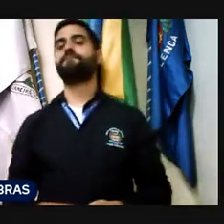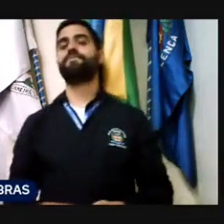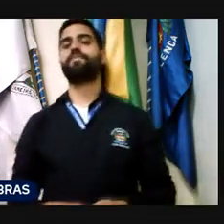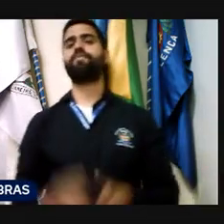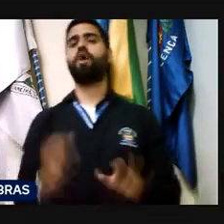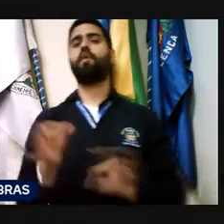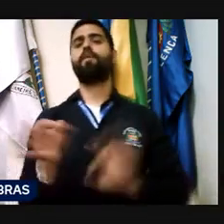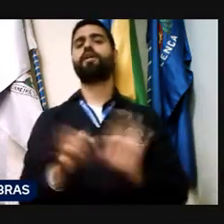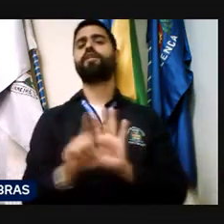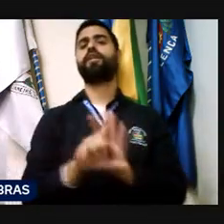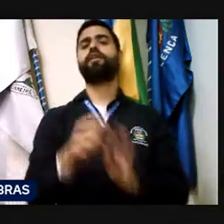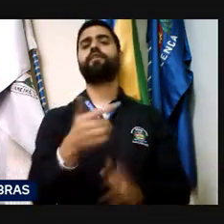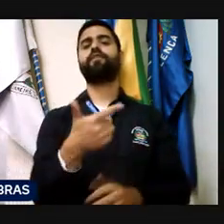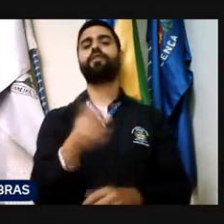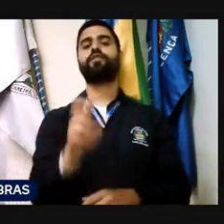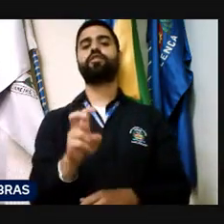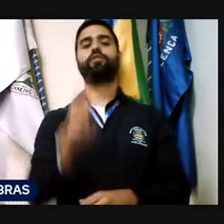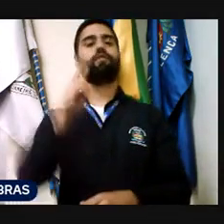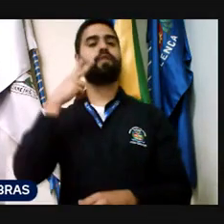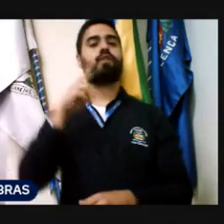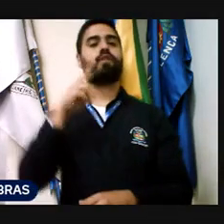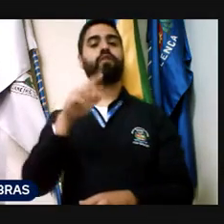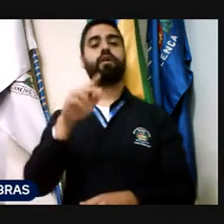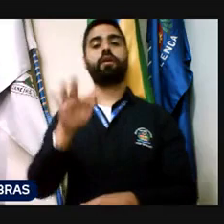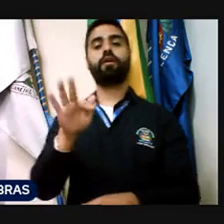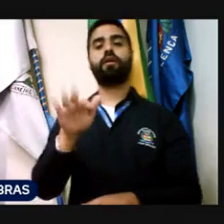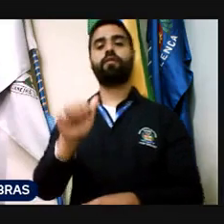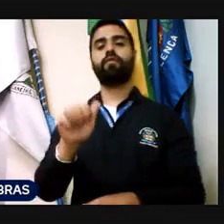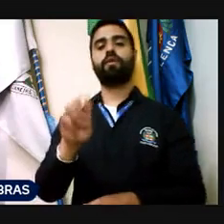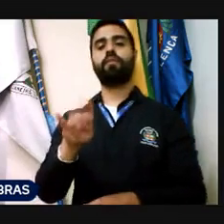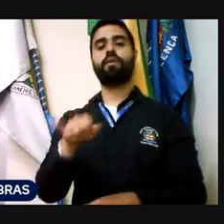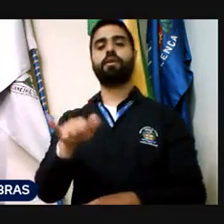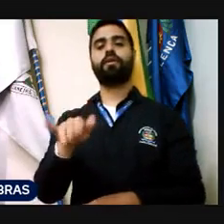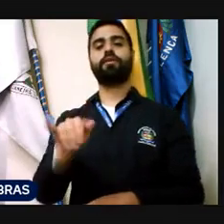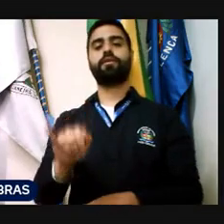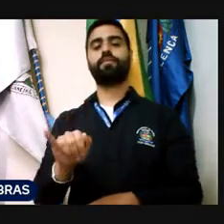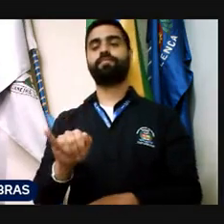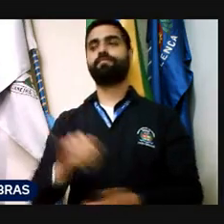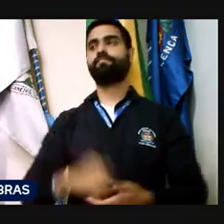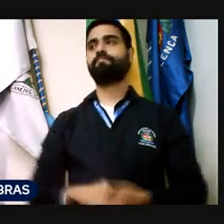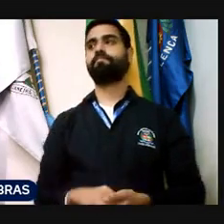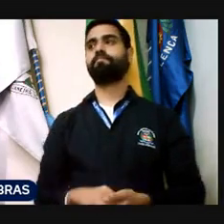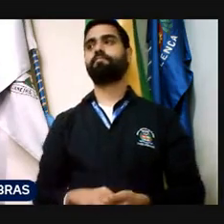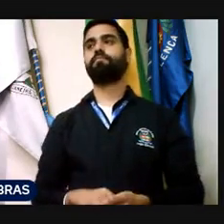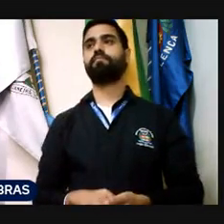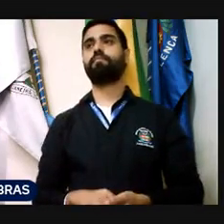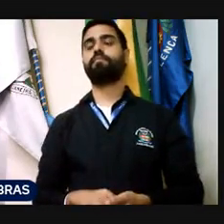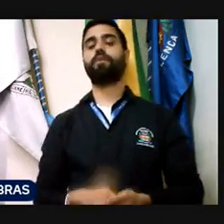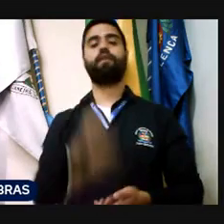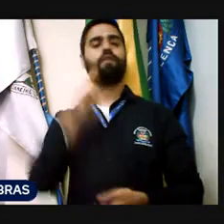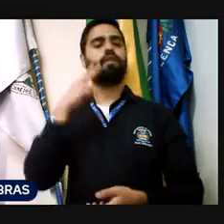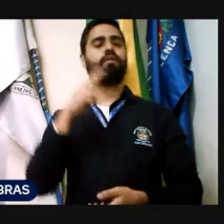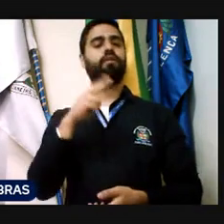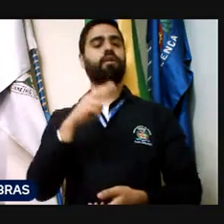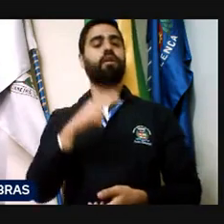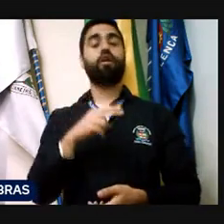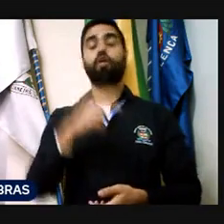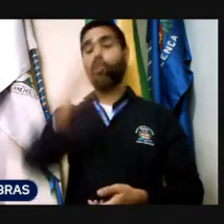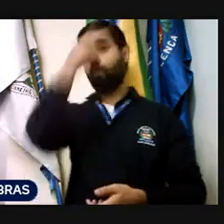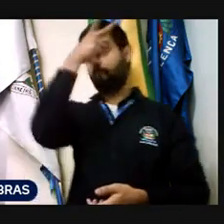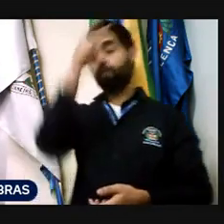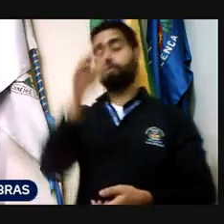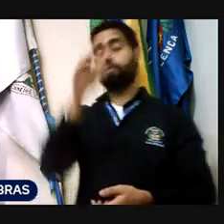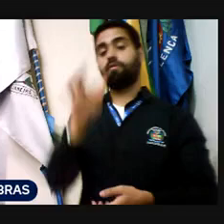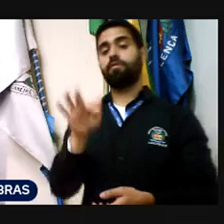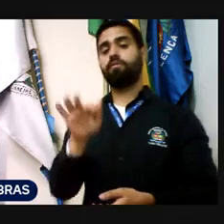Artistas do município, vereadora Fabiane Vasconcelos. O prefeito municipal Luiz Fernando Portado da Graça, no uso de suas atribuições